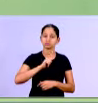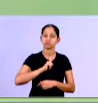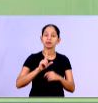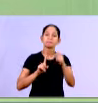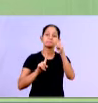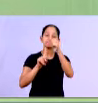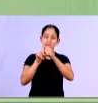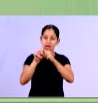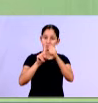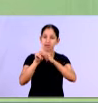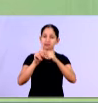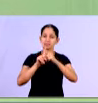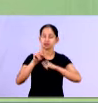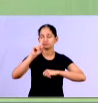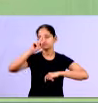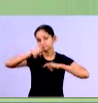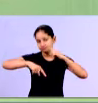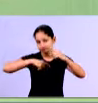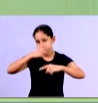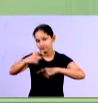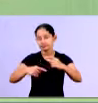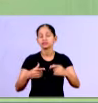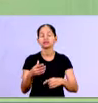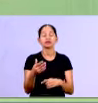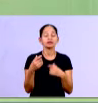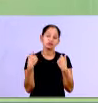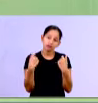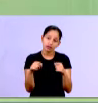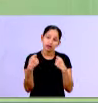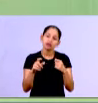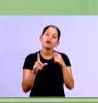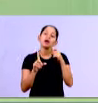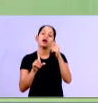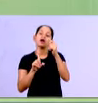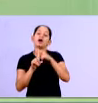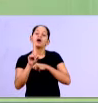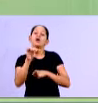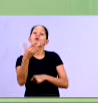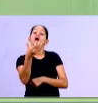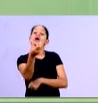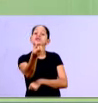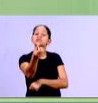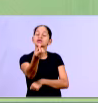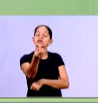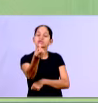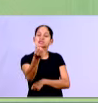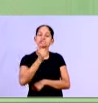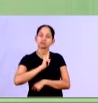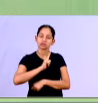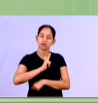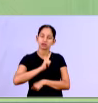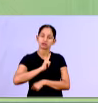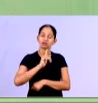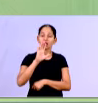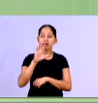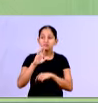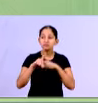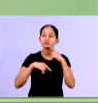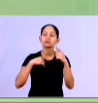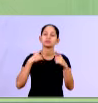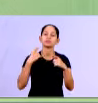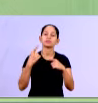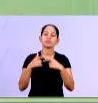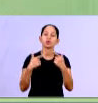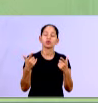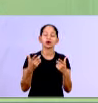mês, você precisou de 6 meses, né, ao final de um semestre, 6 meses para pagar